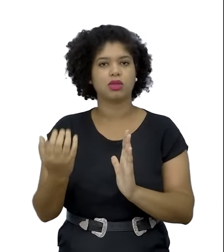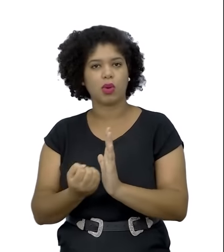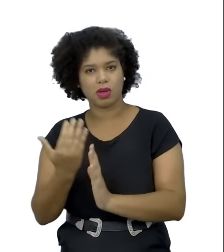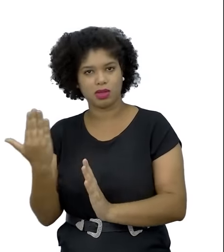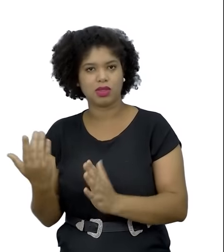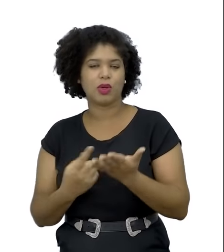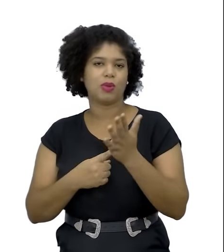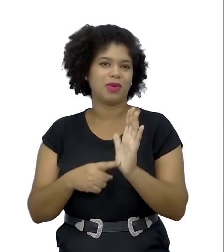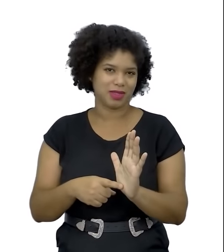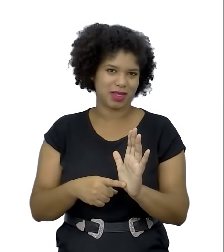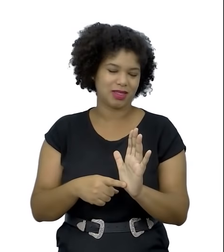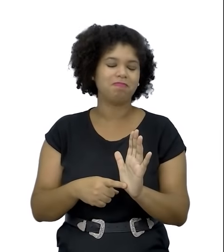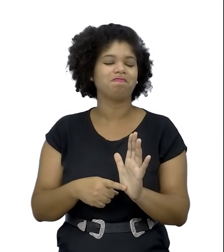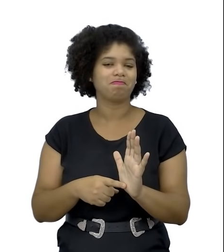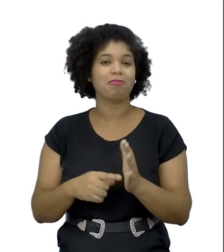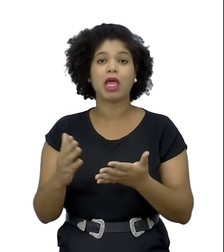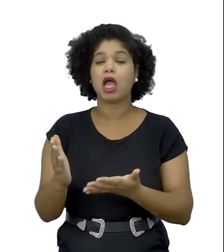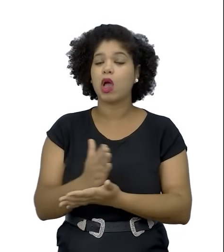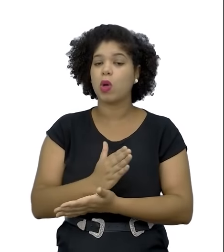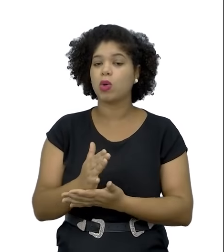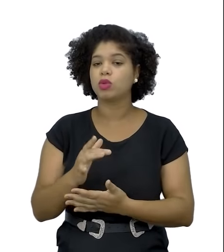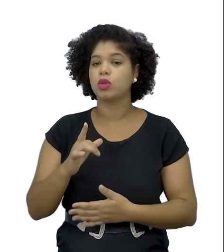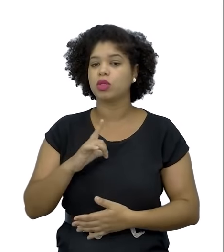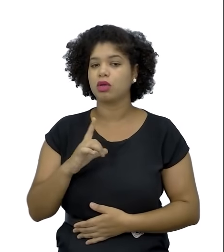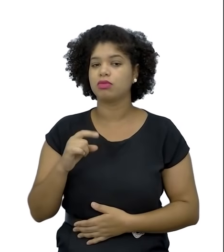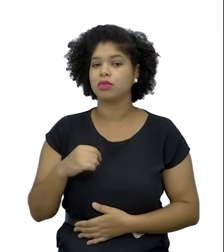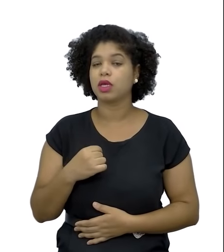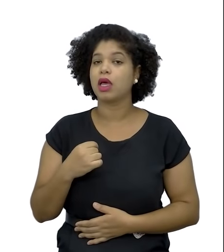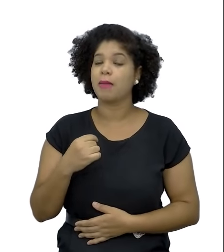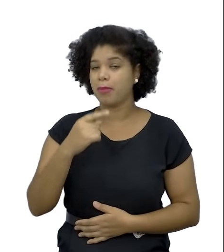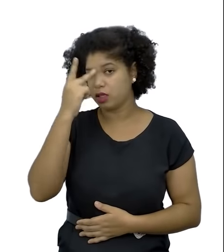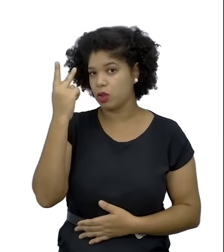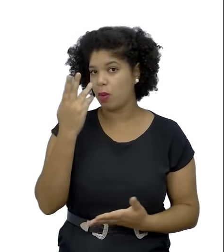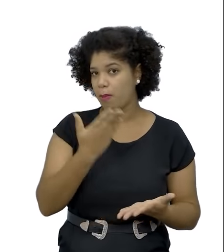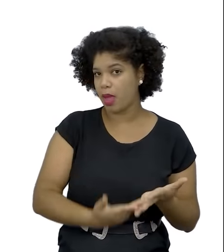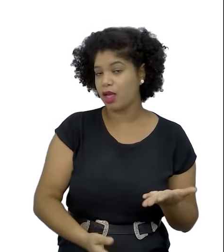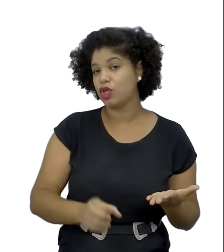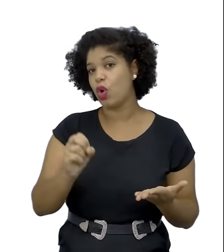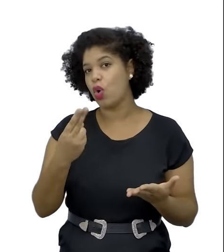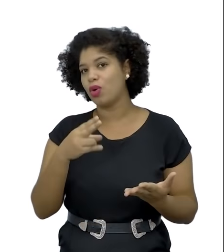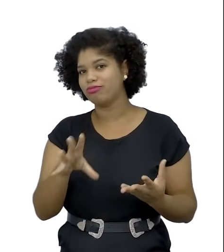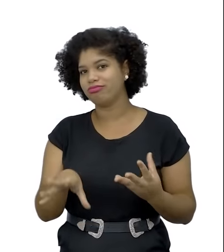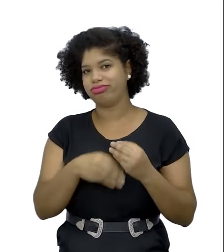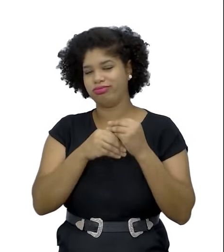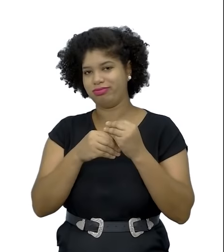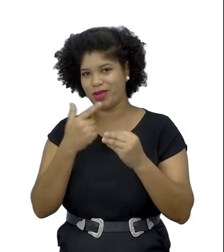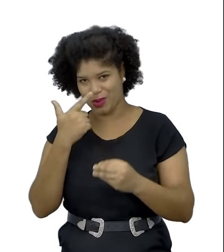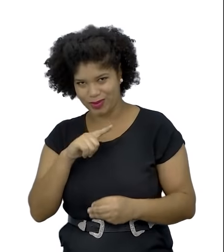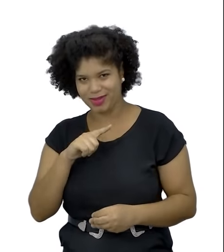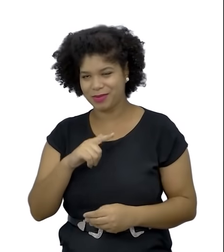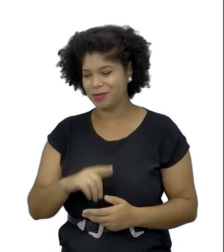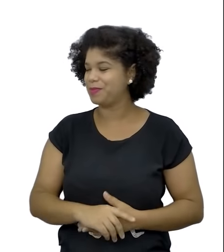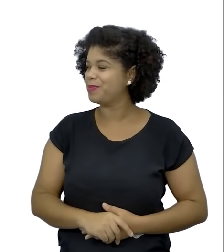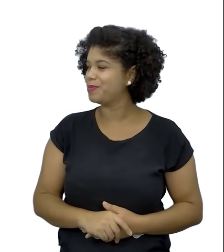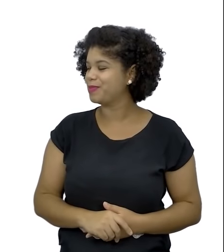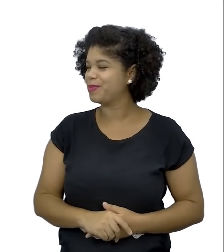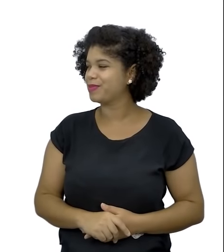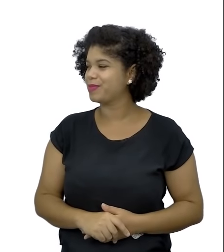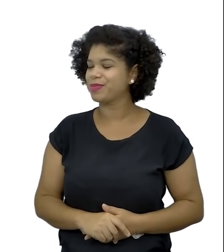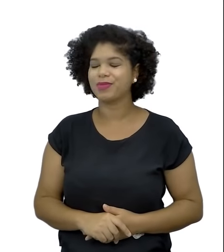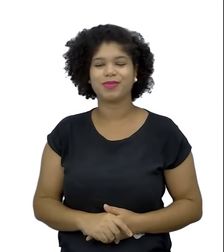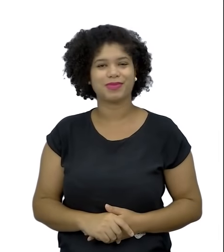apresentadas, situações em que há ganhos ou perdas em um determinado espaço de tempo.